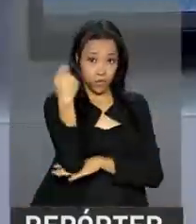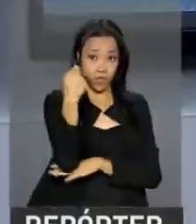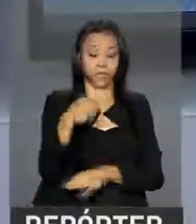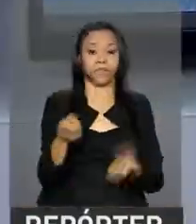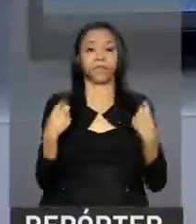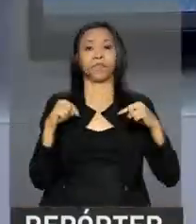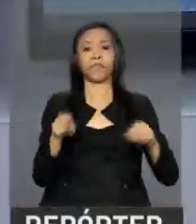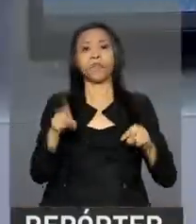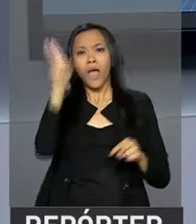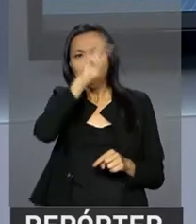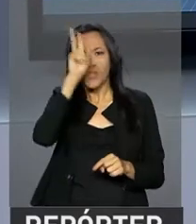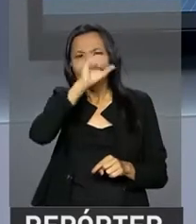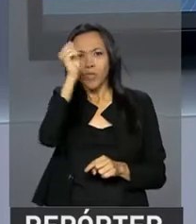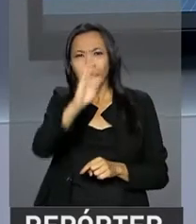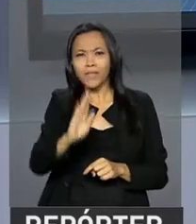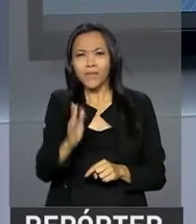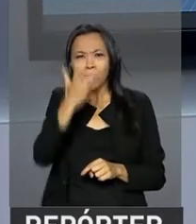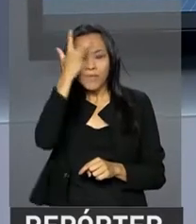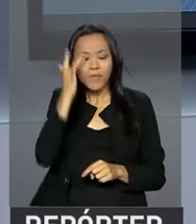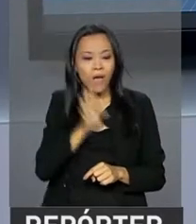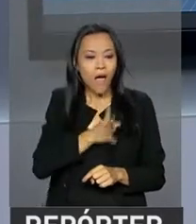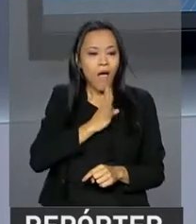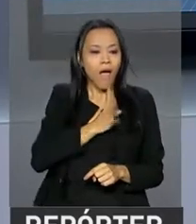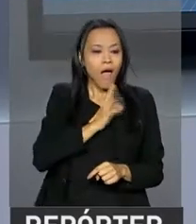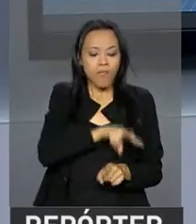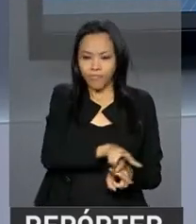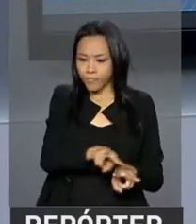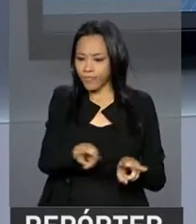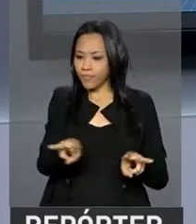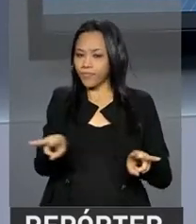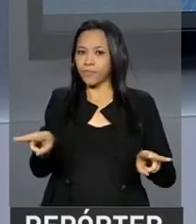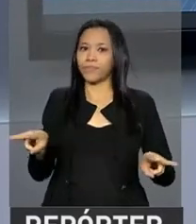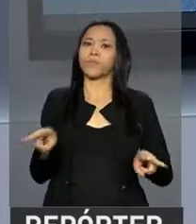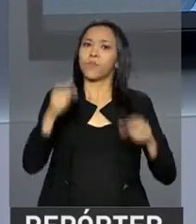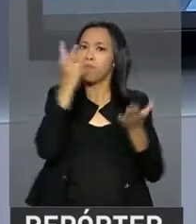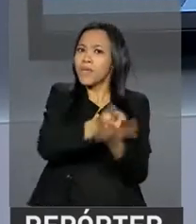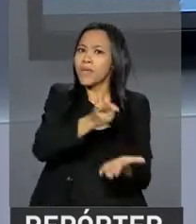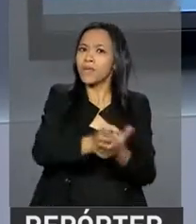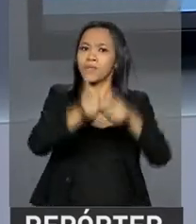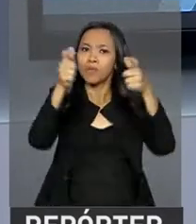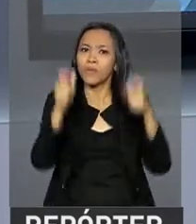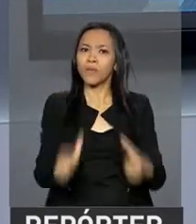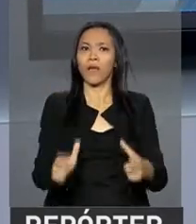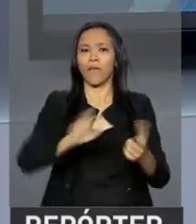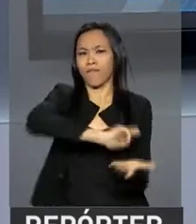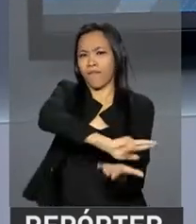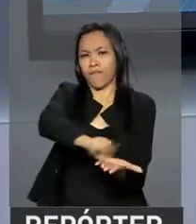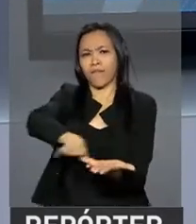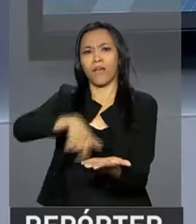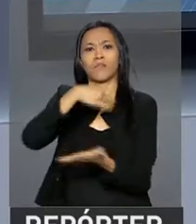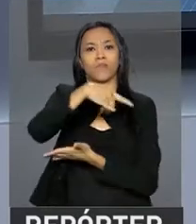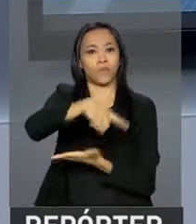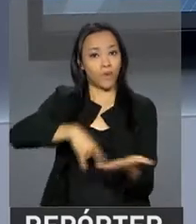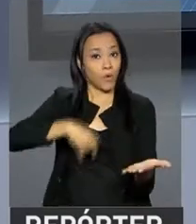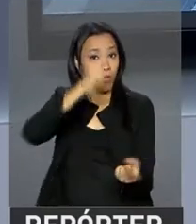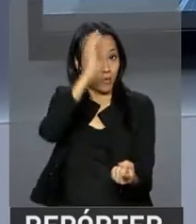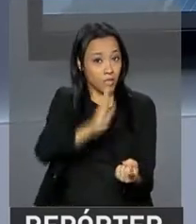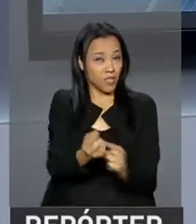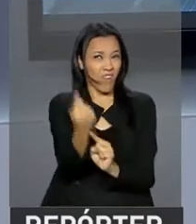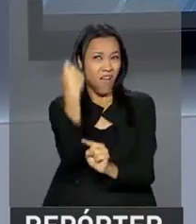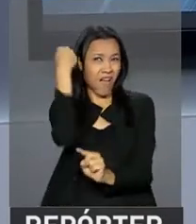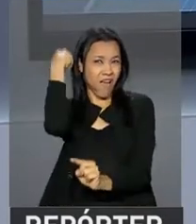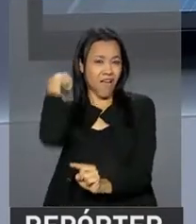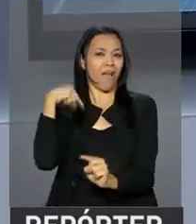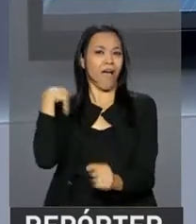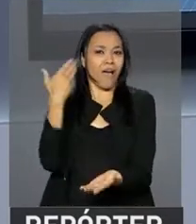história do brasil mais perto da população a exposição reúne em um mesmo lugar uma série de documentos do brasil colônia